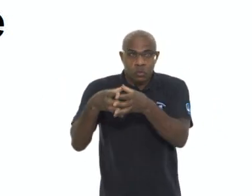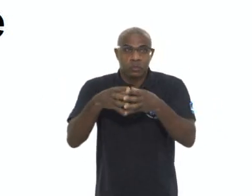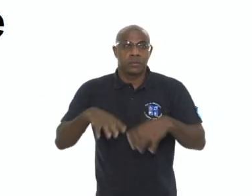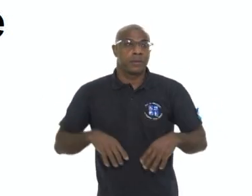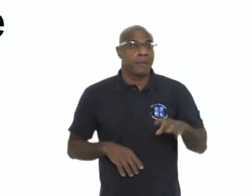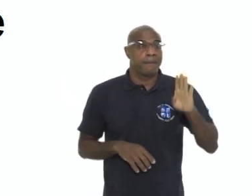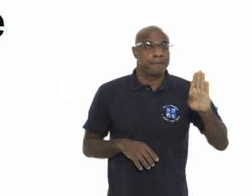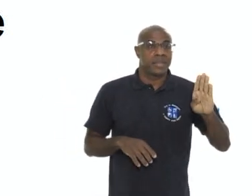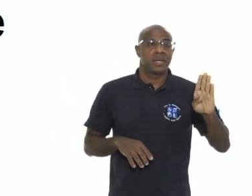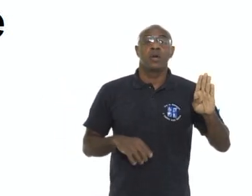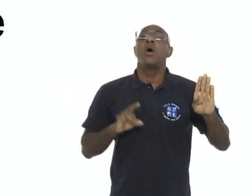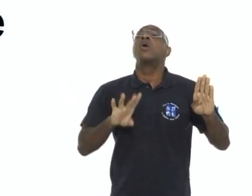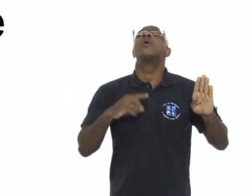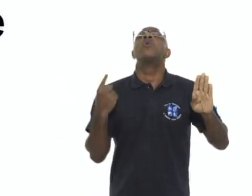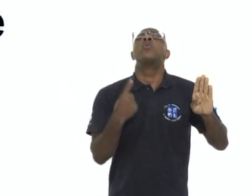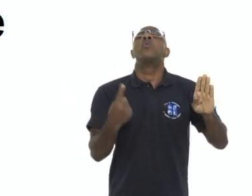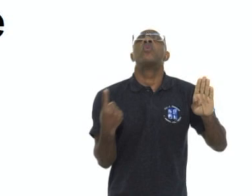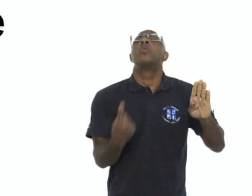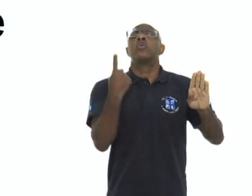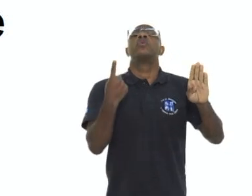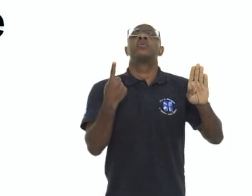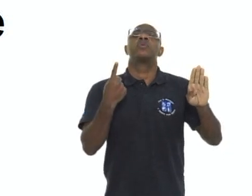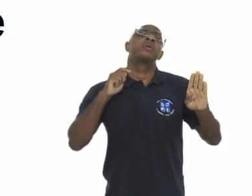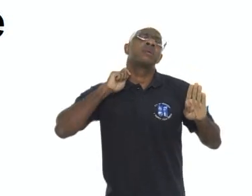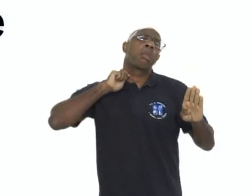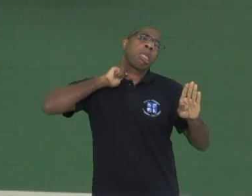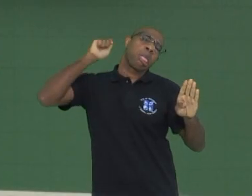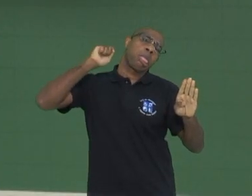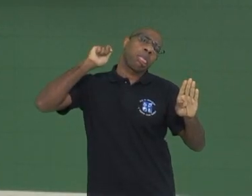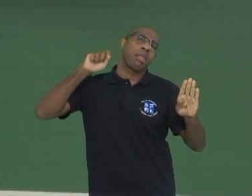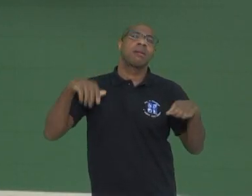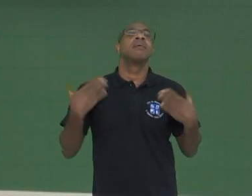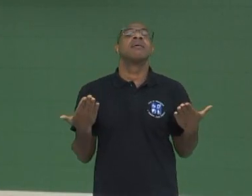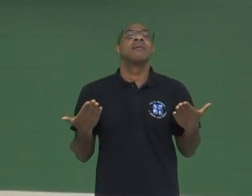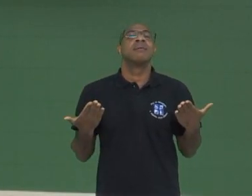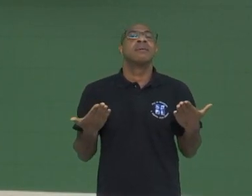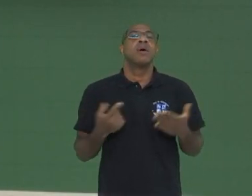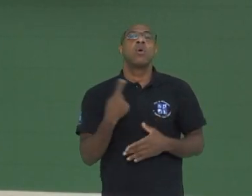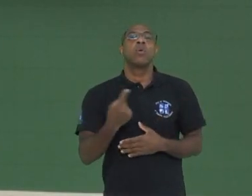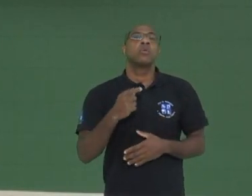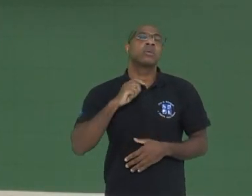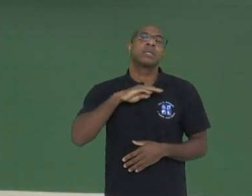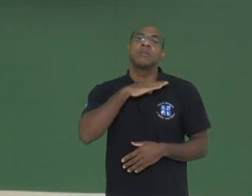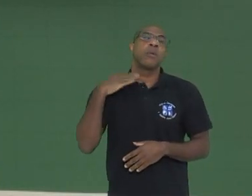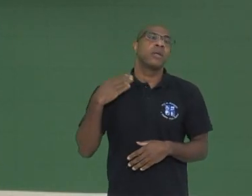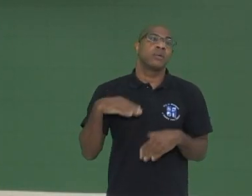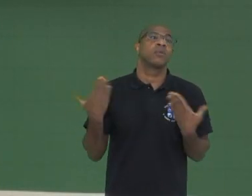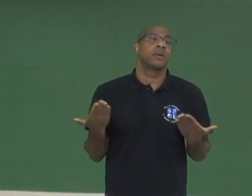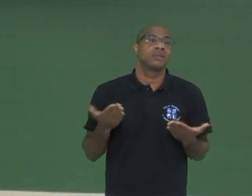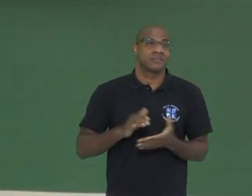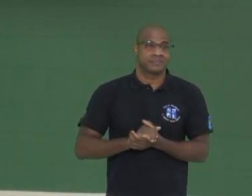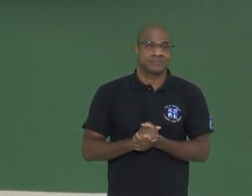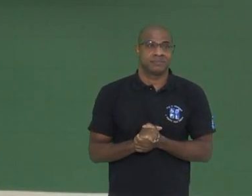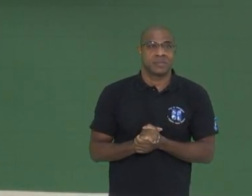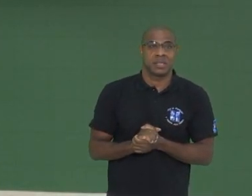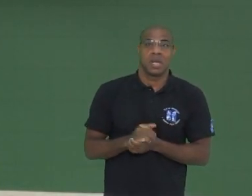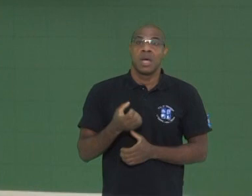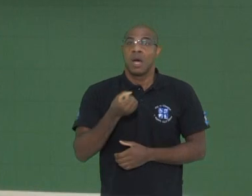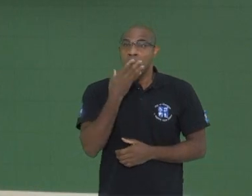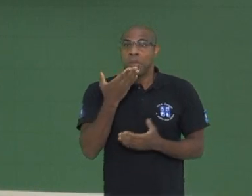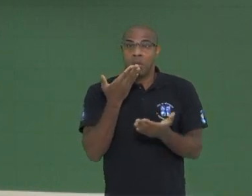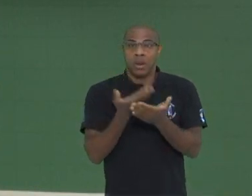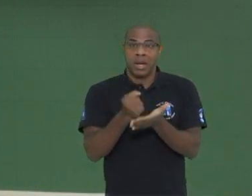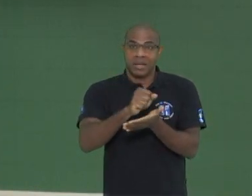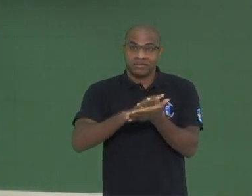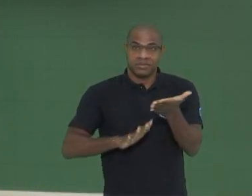o único condenado à morte dos conjurados? Olha, só relembrar um pouquinho que não está difícil não, hein? Boa atividade,